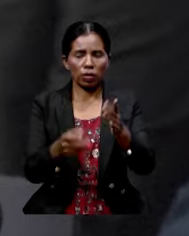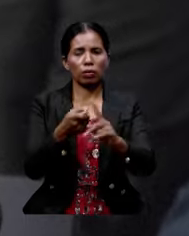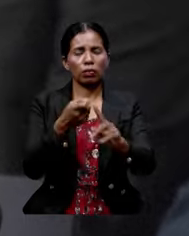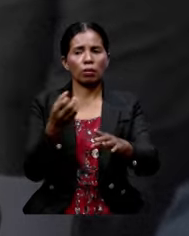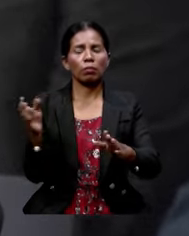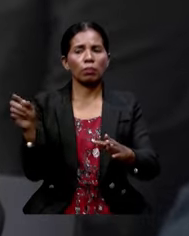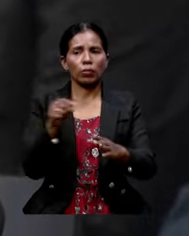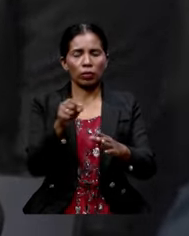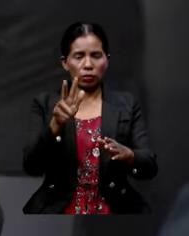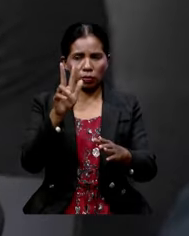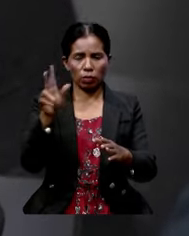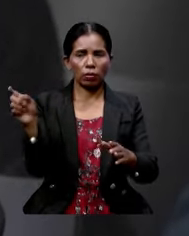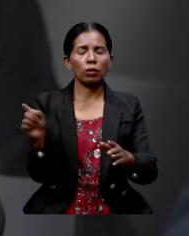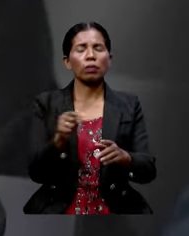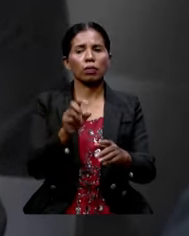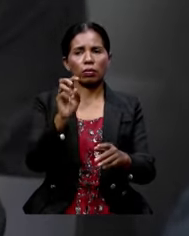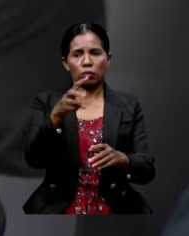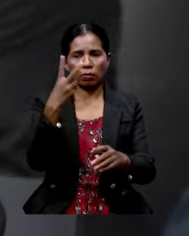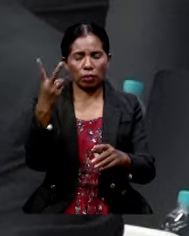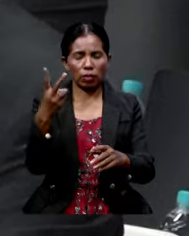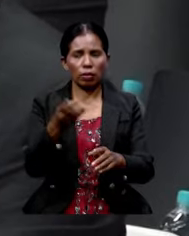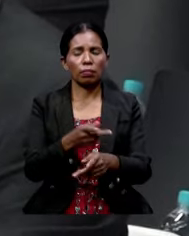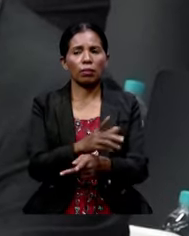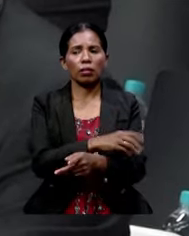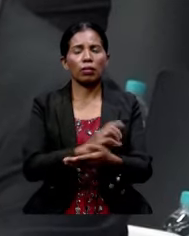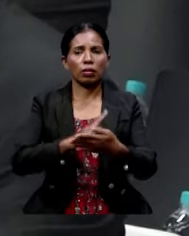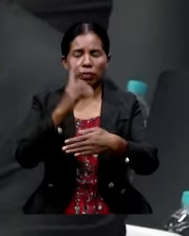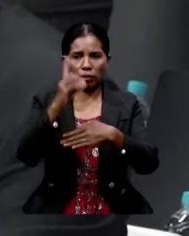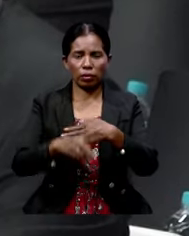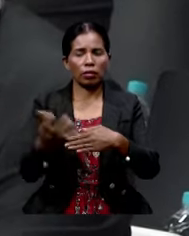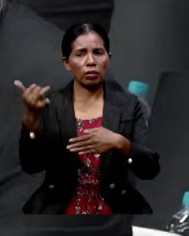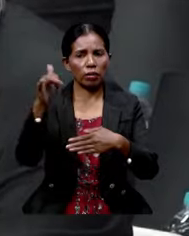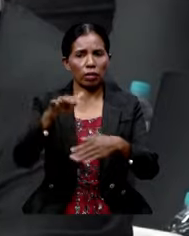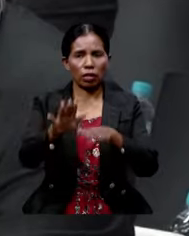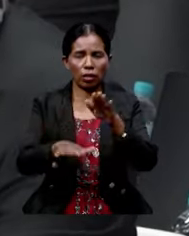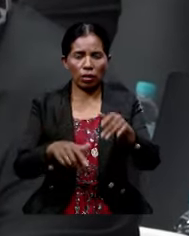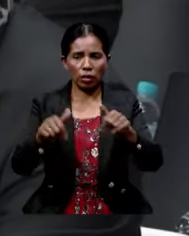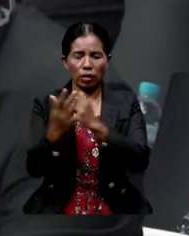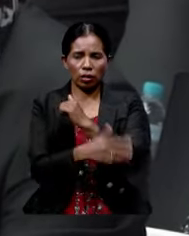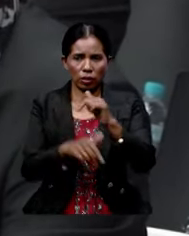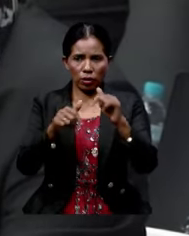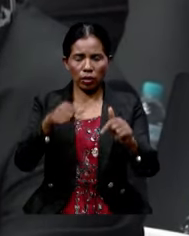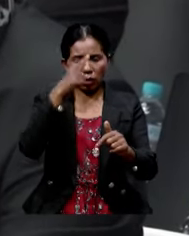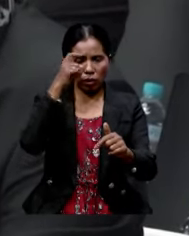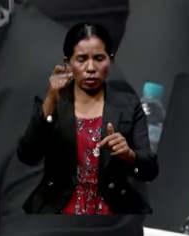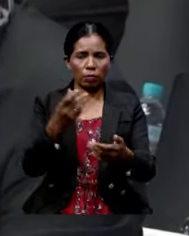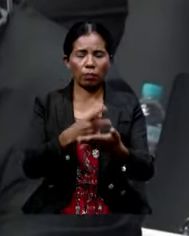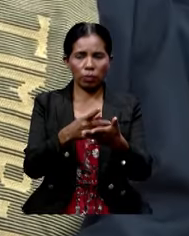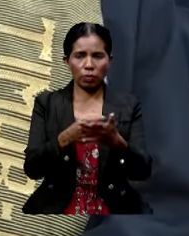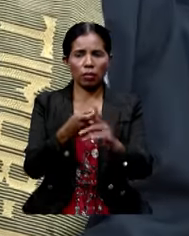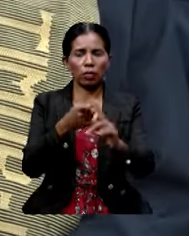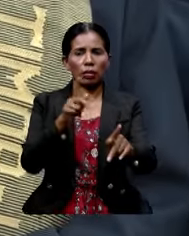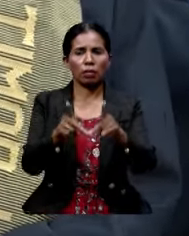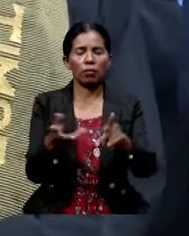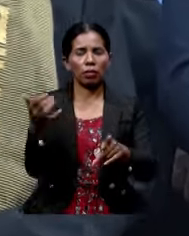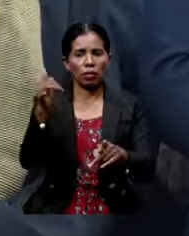porcento tolu to sam resin rua. Juros nebe Banco Sira fo depende ba desenvolvimento Sira nebe la ohela i harailaran. Nomos proposta Sira husi cliente